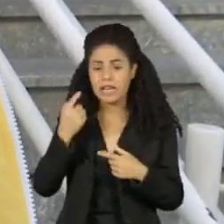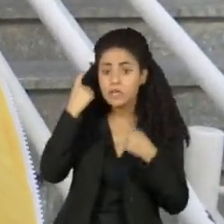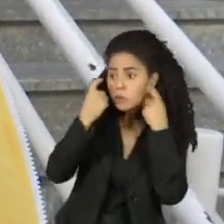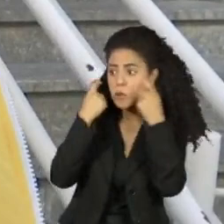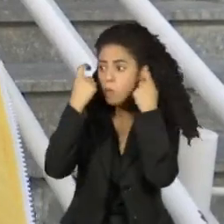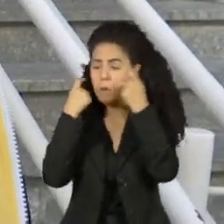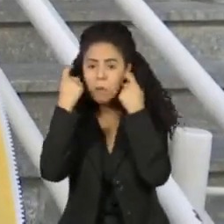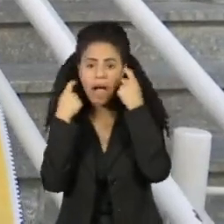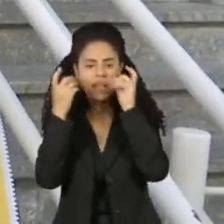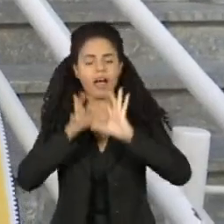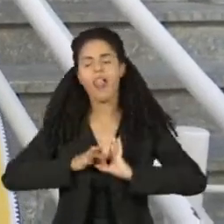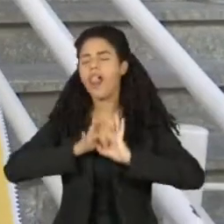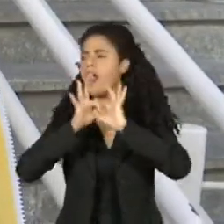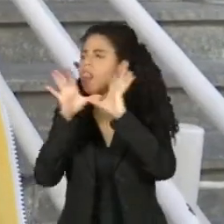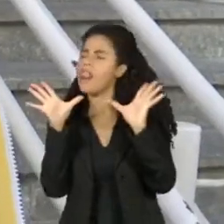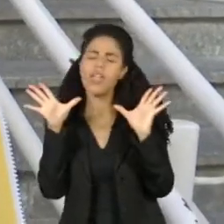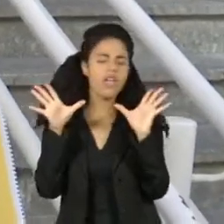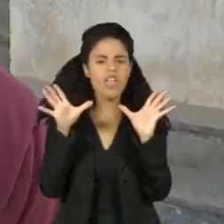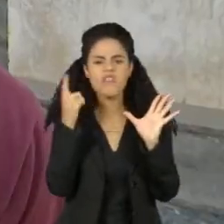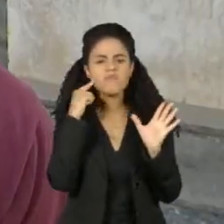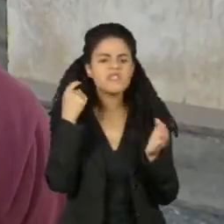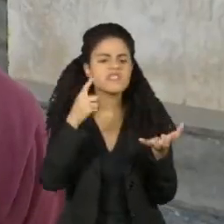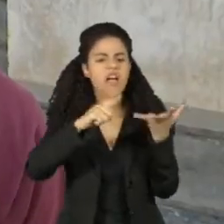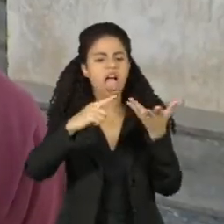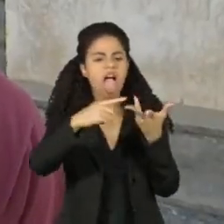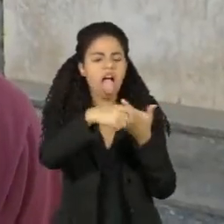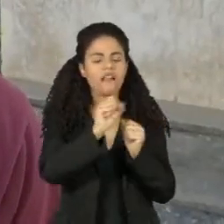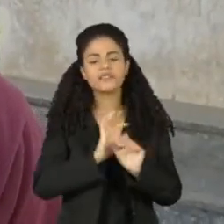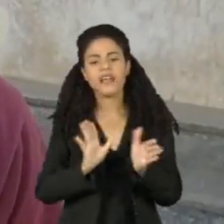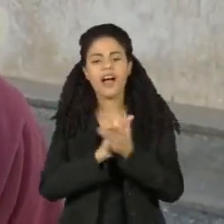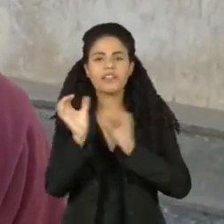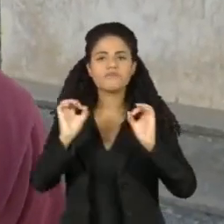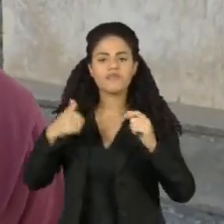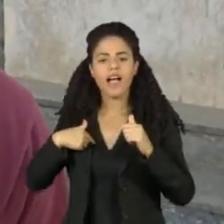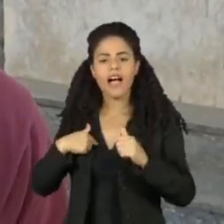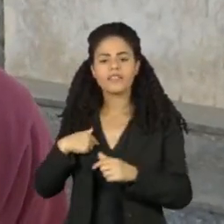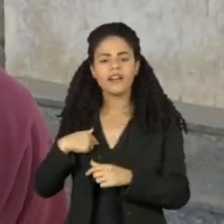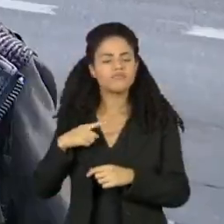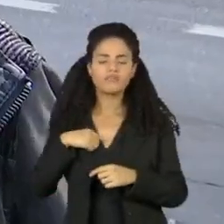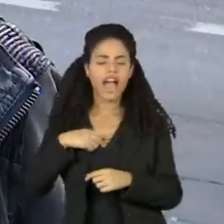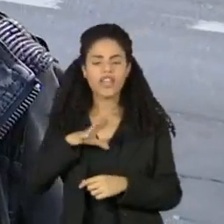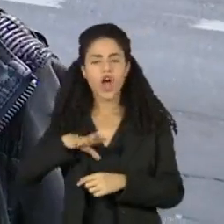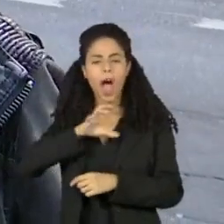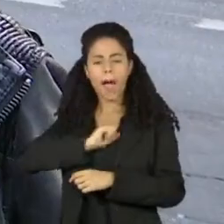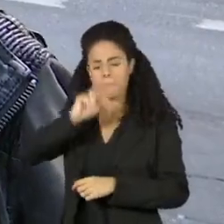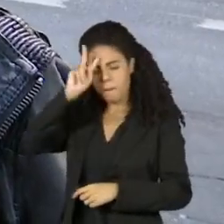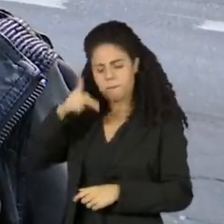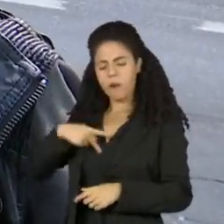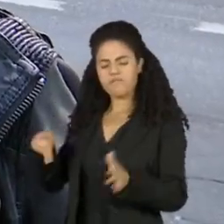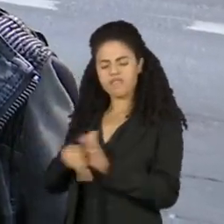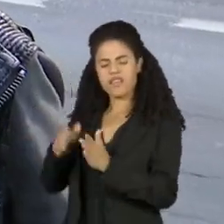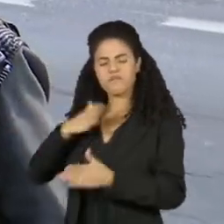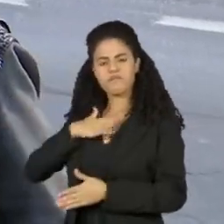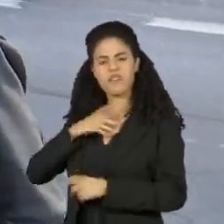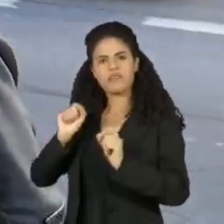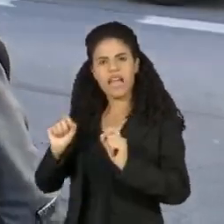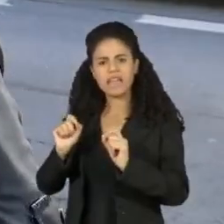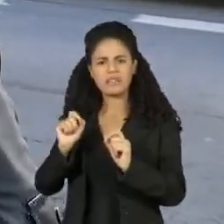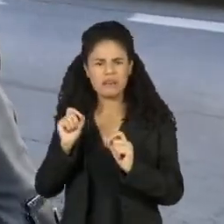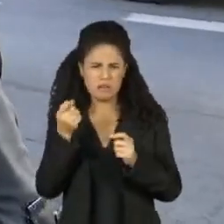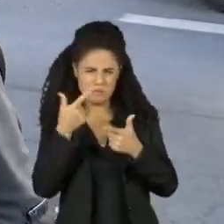poder ficar livre, assim, sem dar satisfação para as outras pessoas. Ah, eu acho que você tem amor próprio, né? É que você não tem dor de cabeça, né? Você